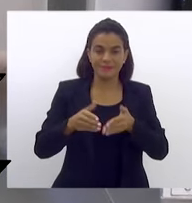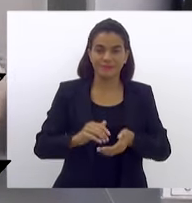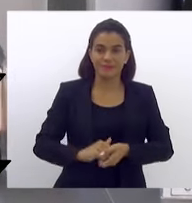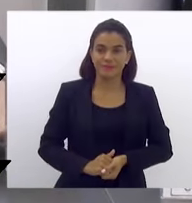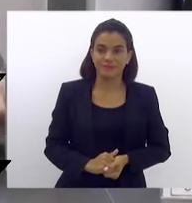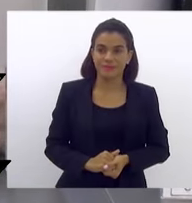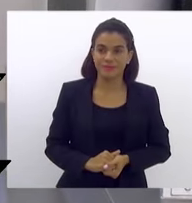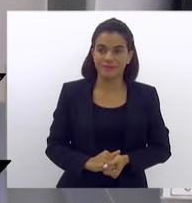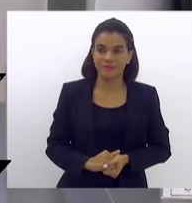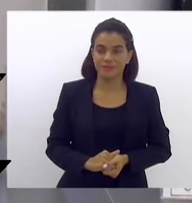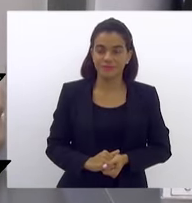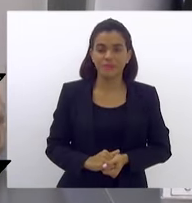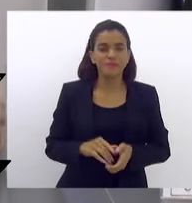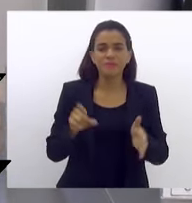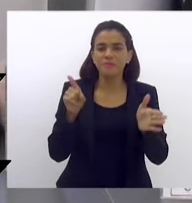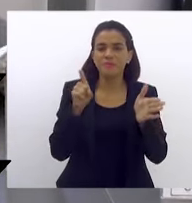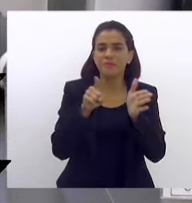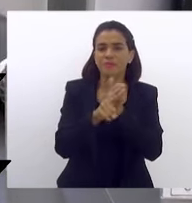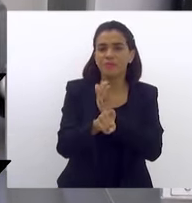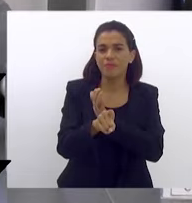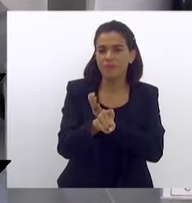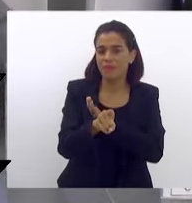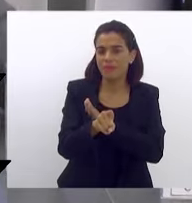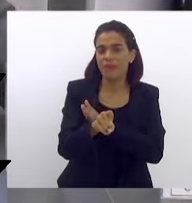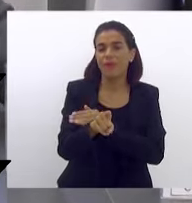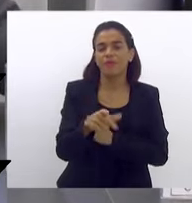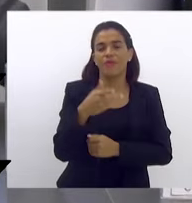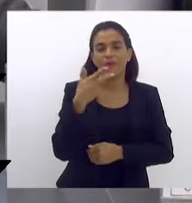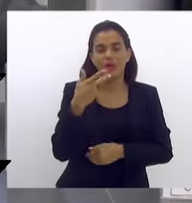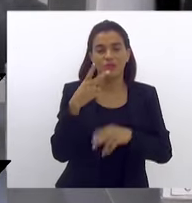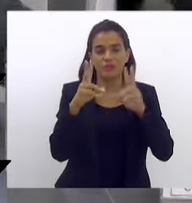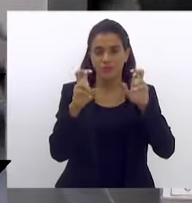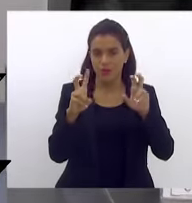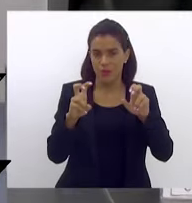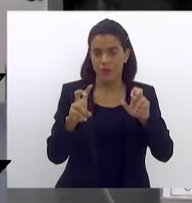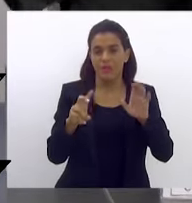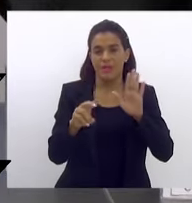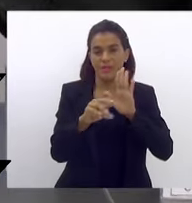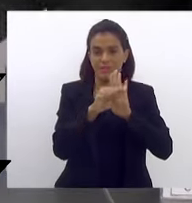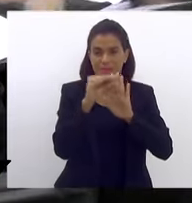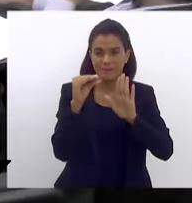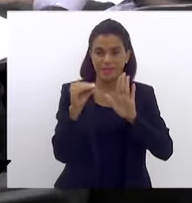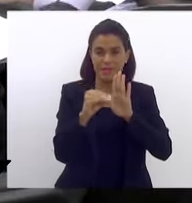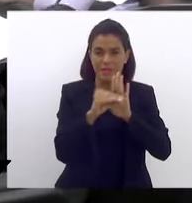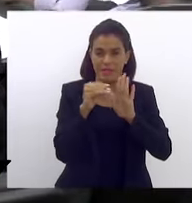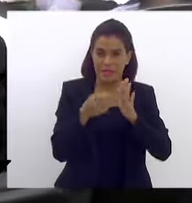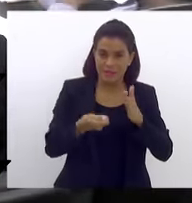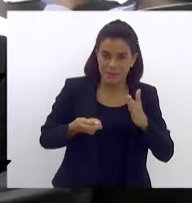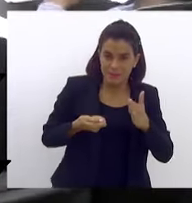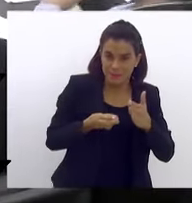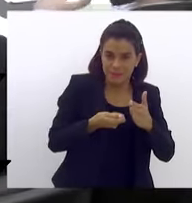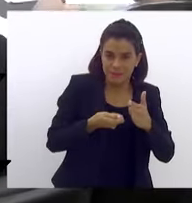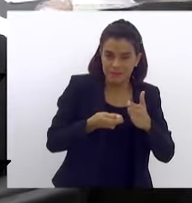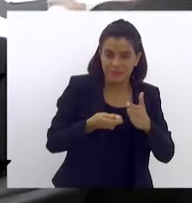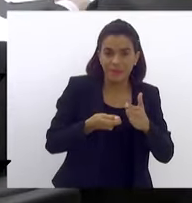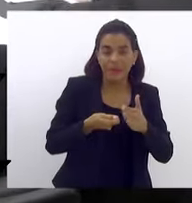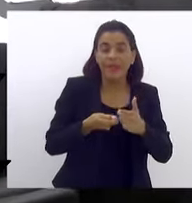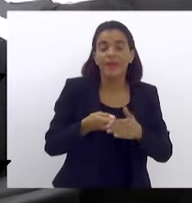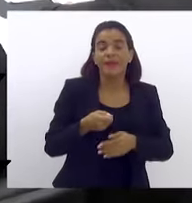eh uma pergunta foi dito em relação às emendas impositivas